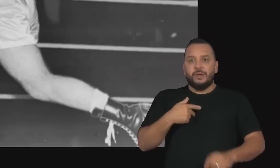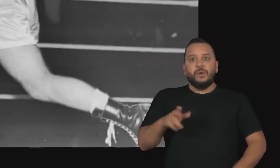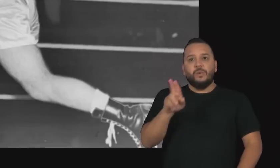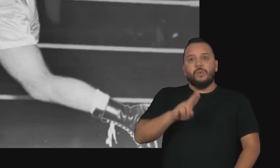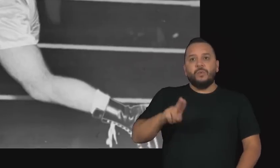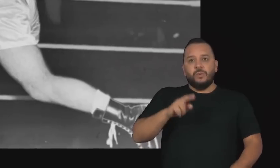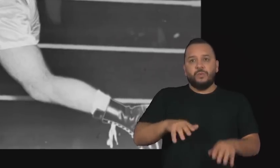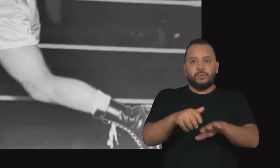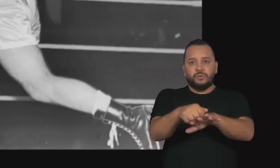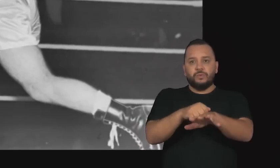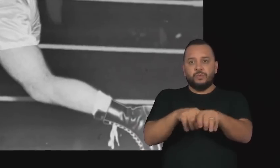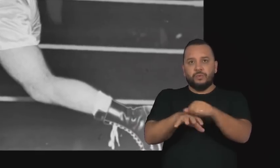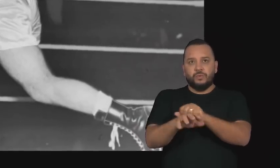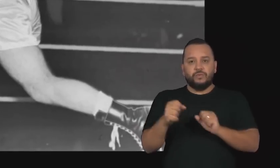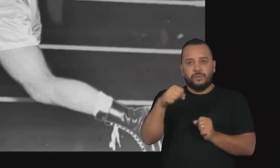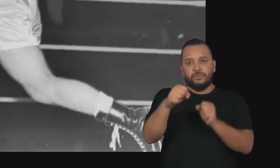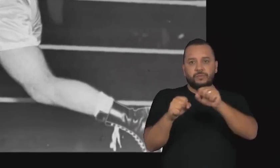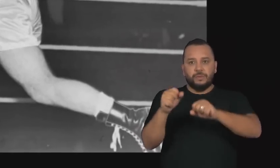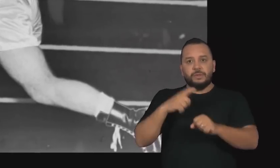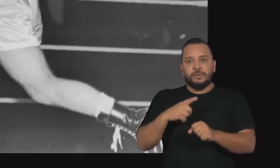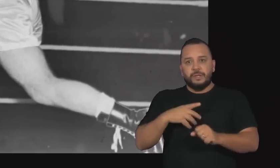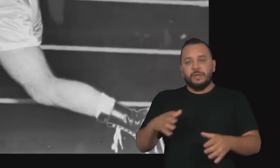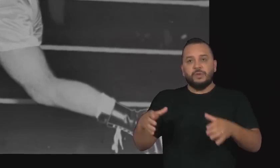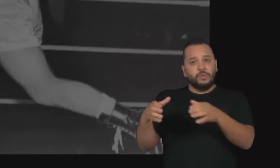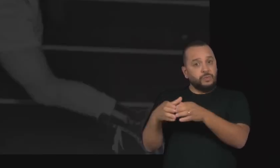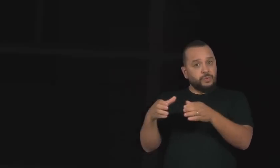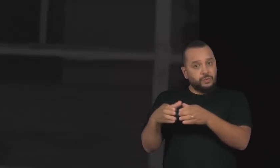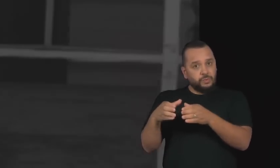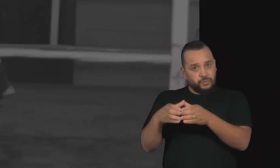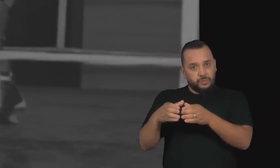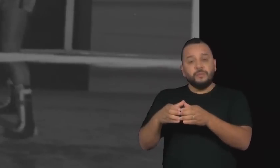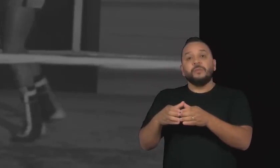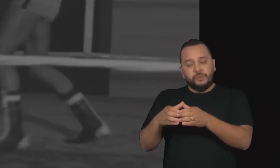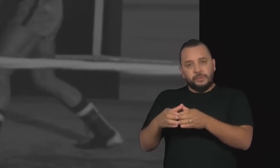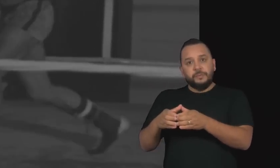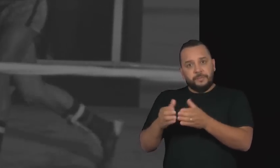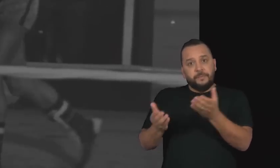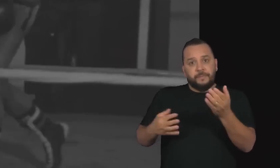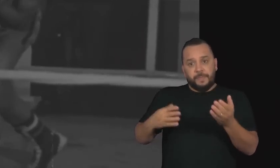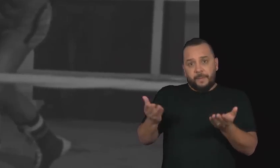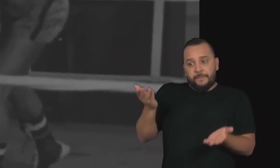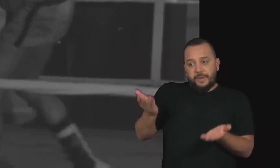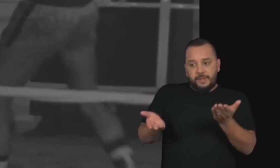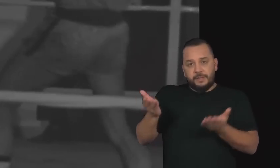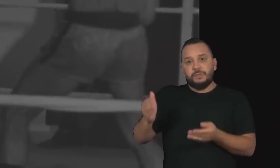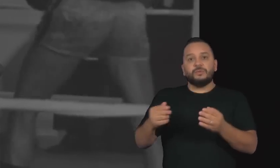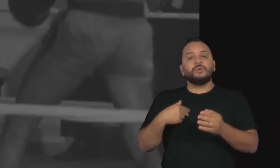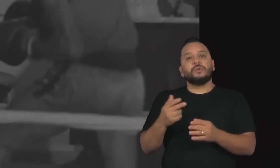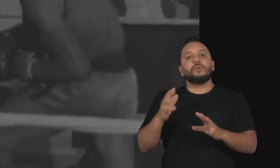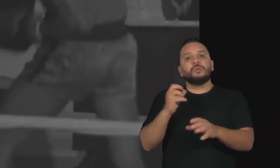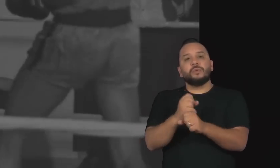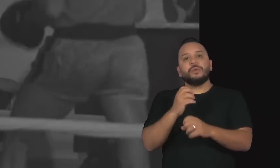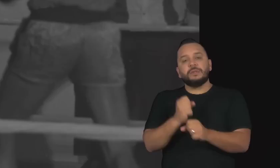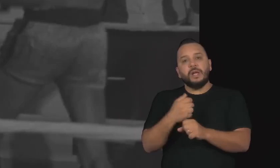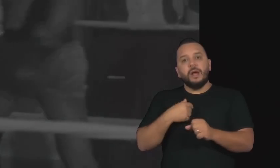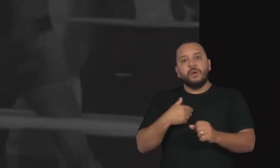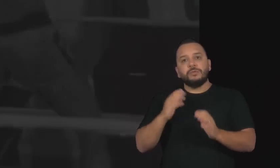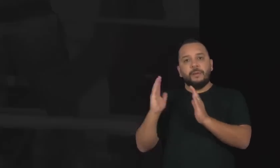luvas, distinção de categorias de peso, número de assaltos e a introdução de um juiz.